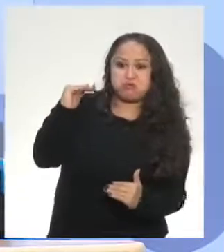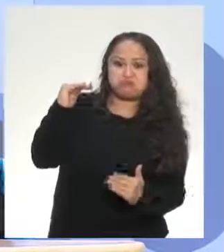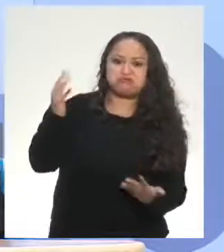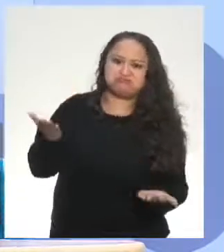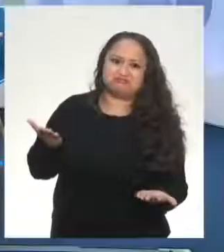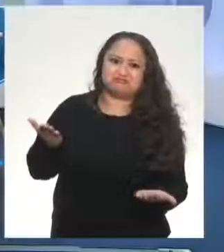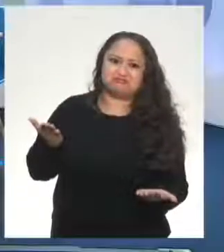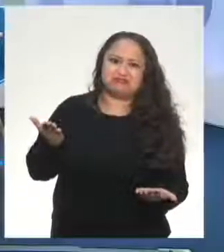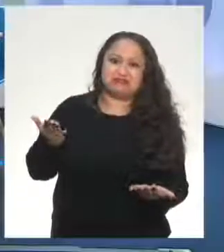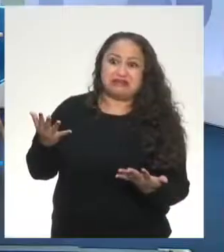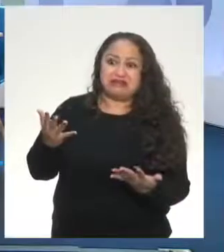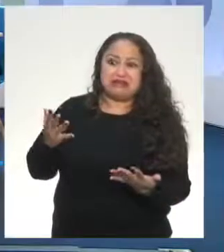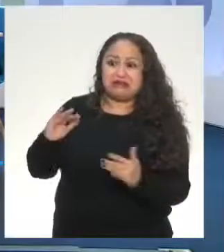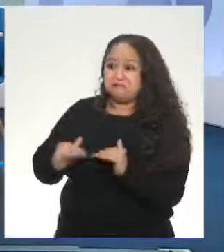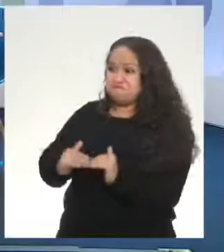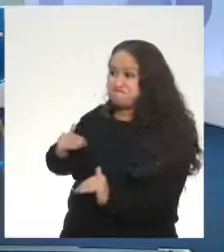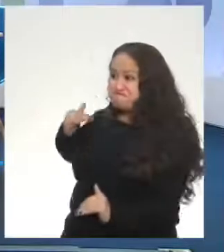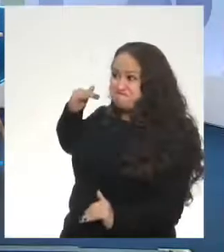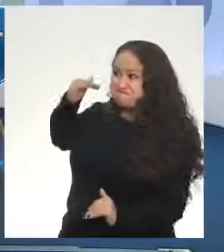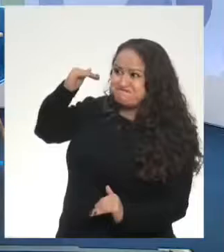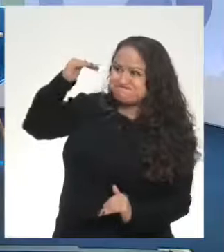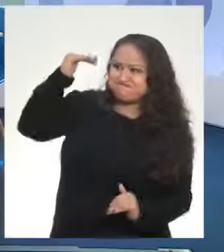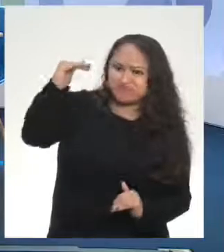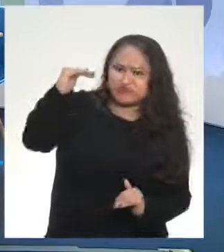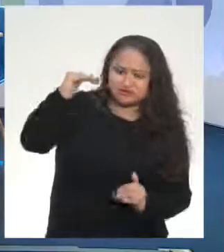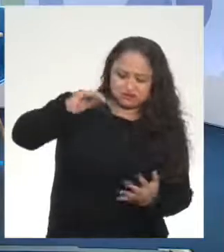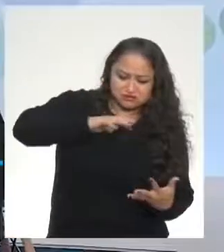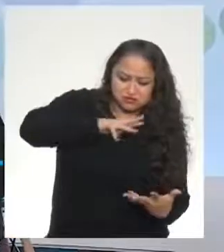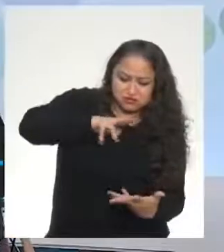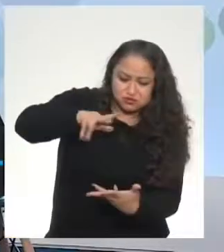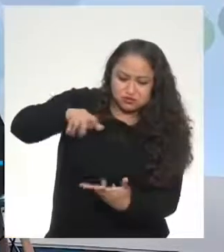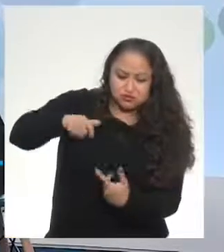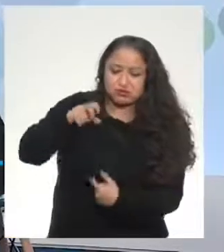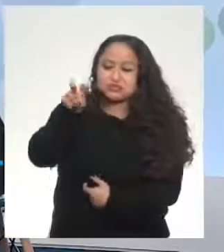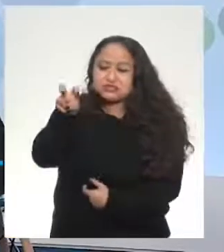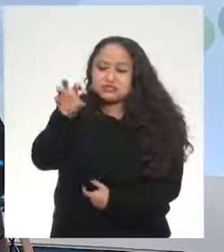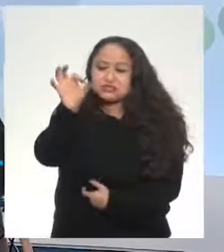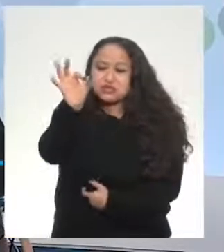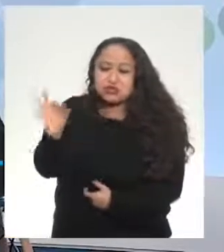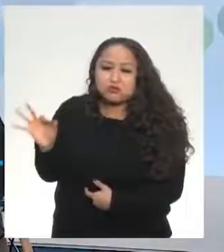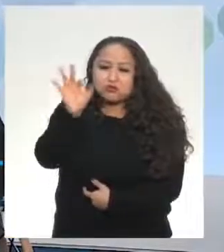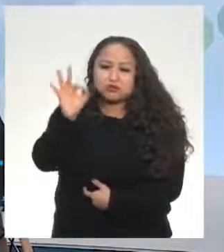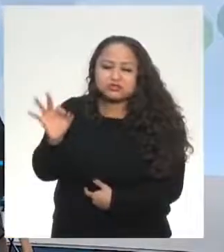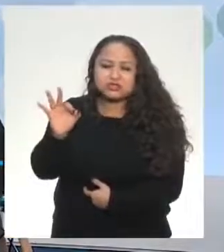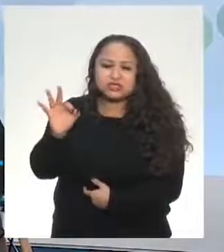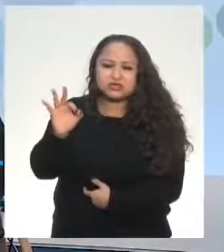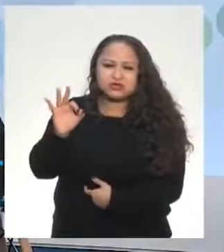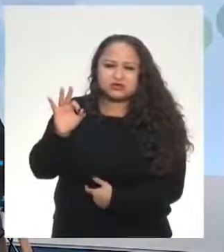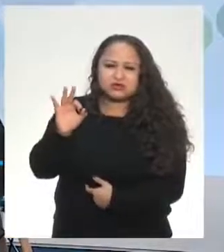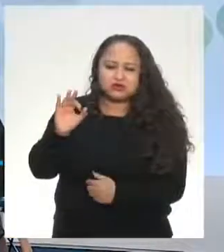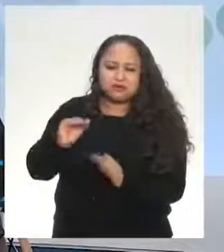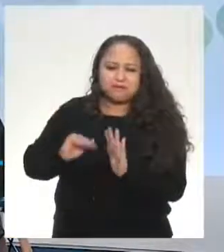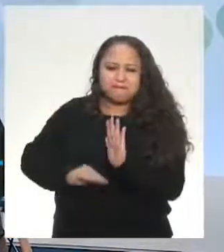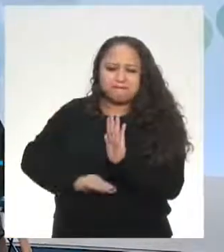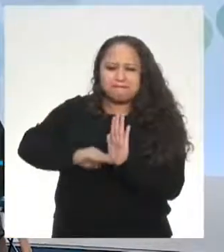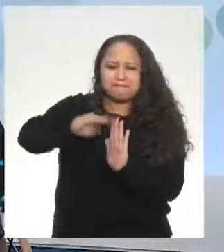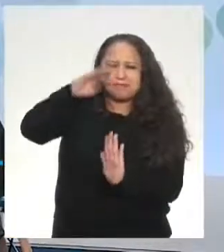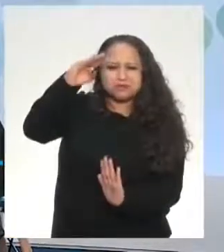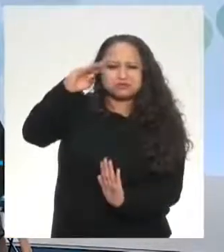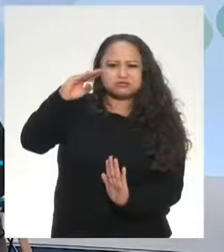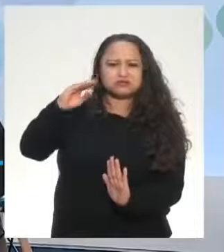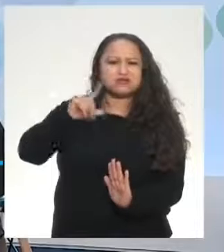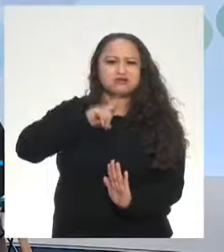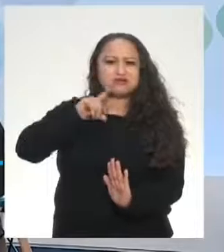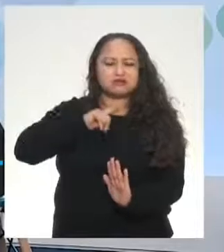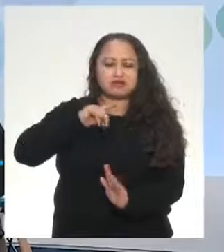a maior do mundo, está acima de 5% o crescimento vegetativo anual da população, né? Tanto é que